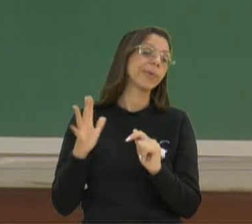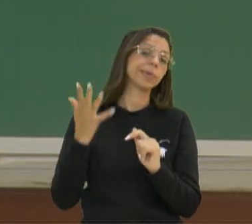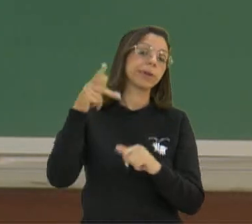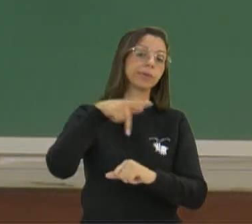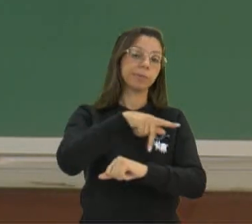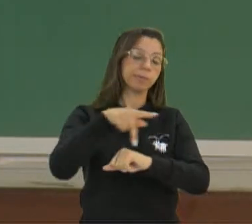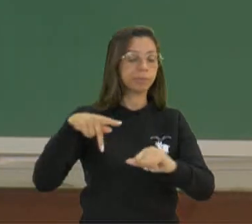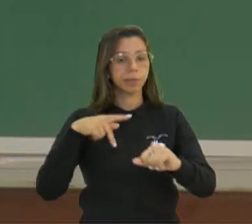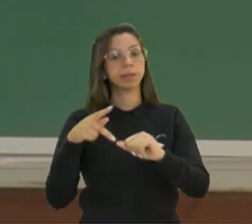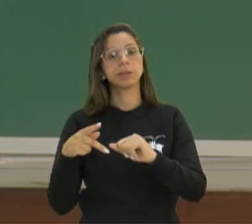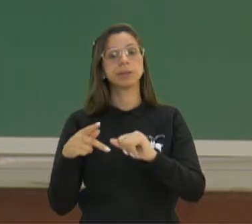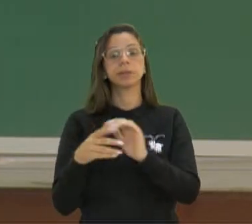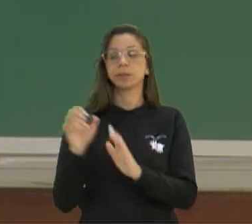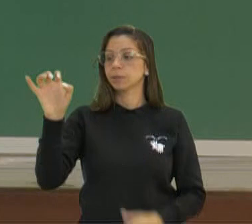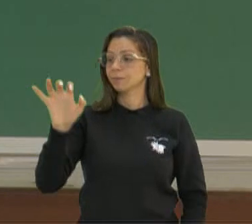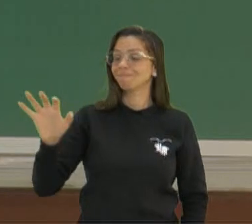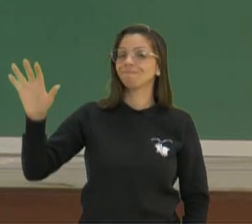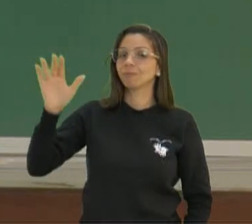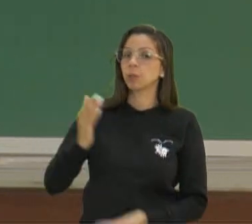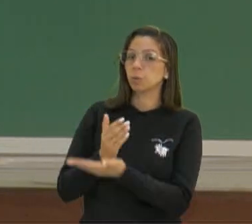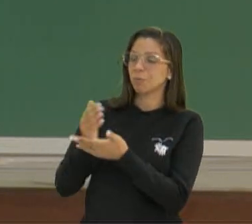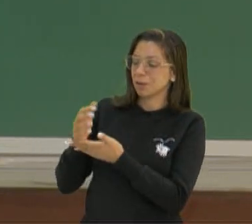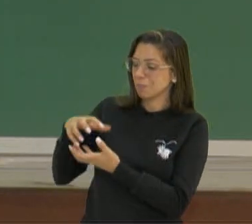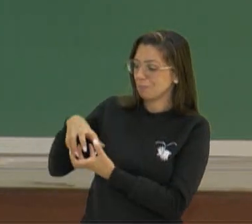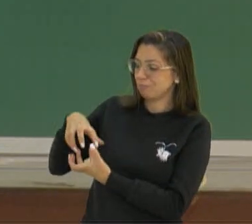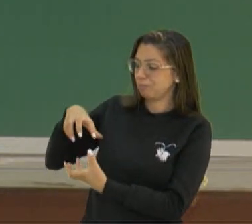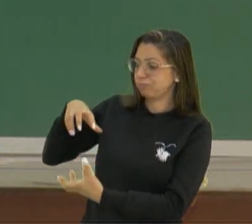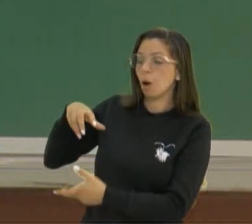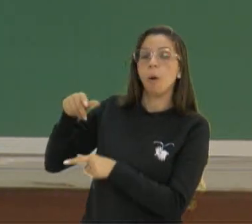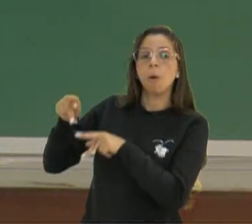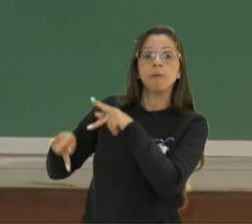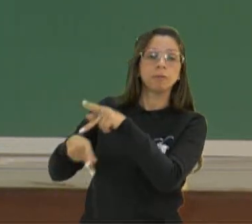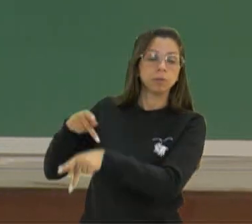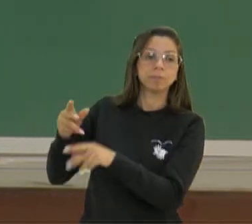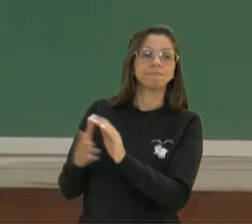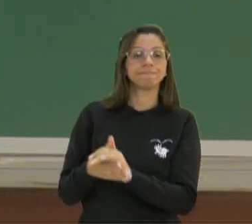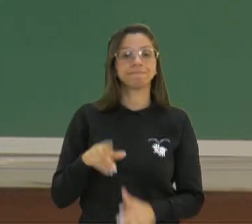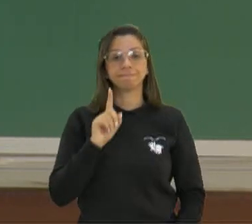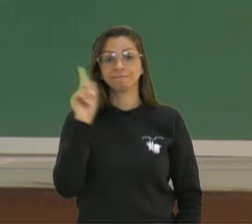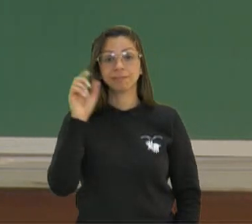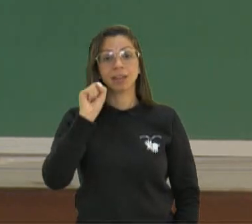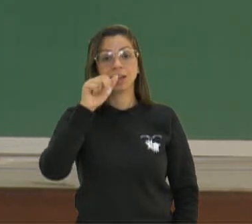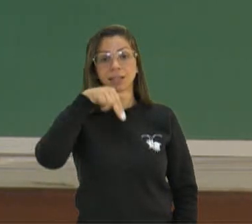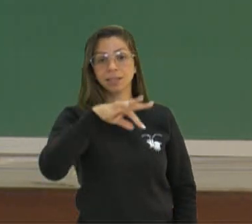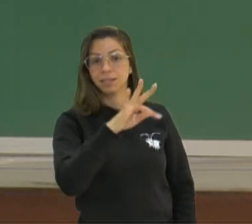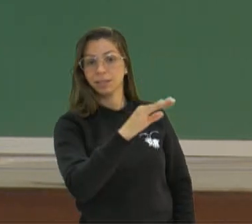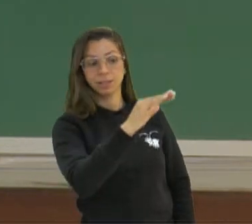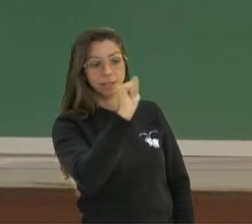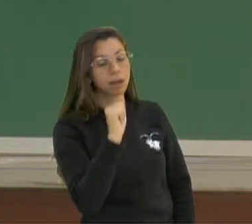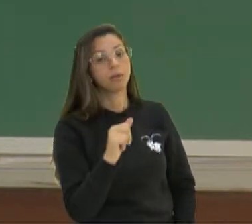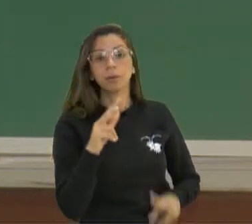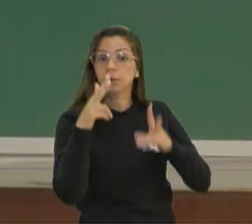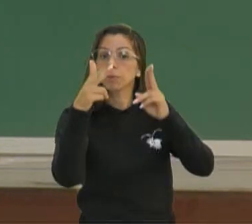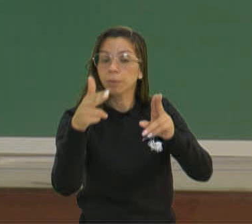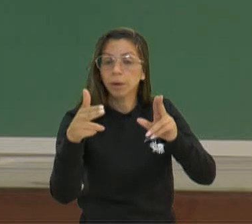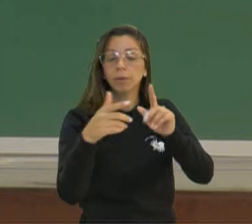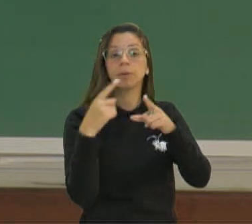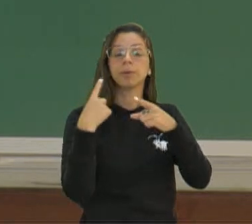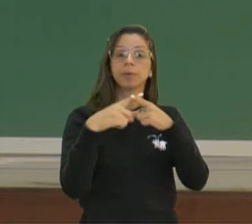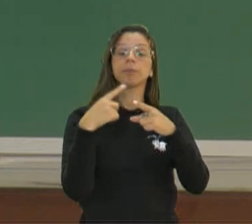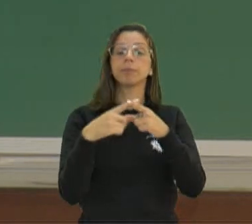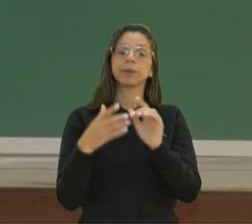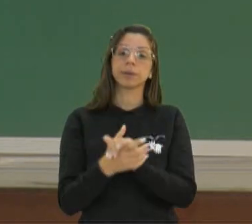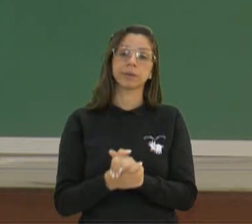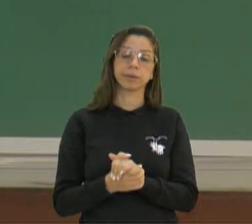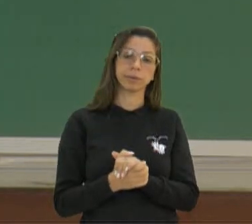europeus estão passando por isso, um envelhecimento da população. Em Santiago não é diferente, né? E hoje o Chile vem despontando aí no